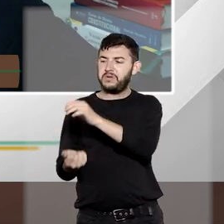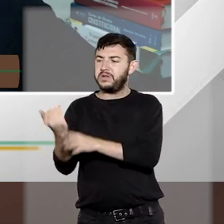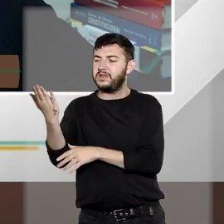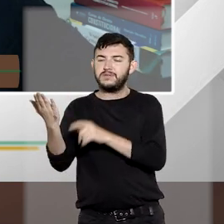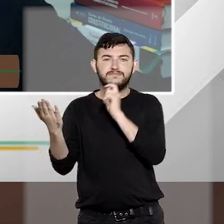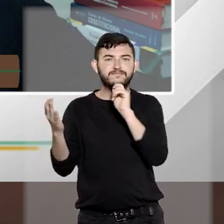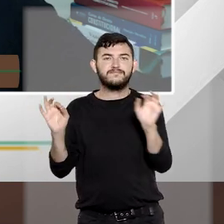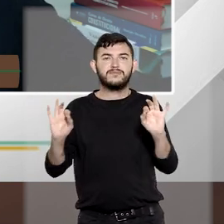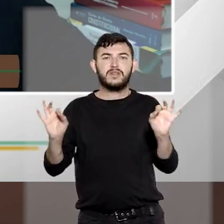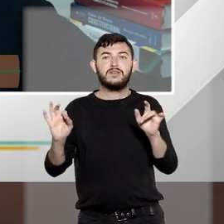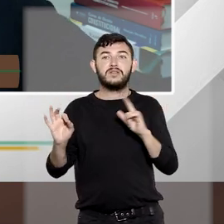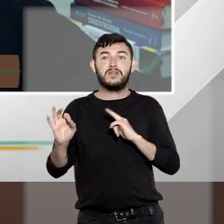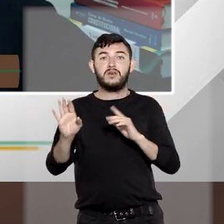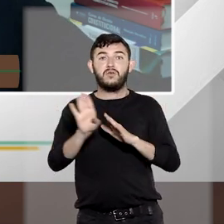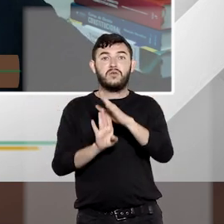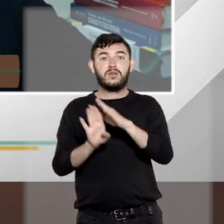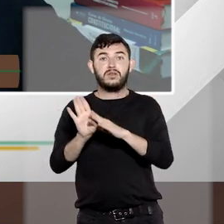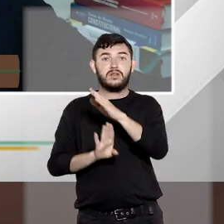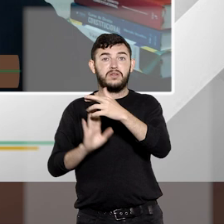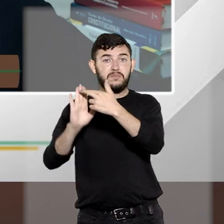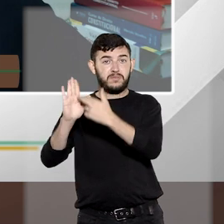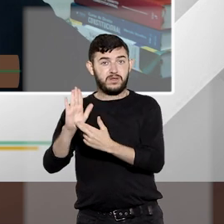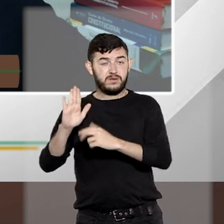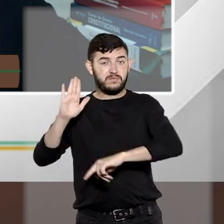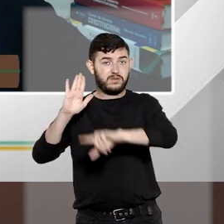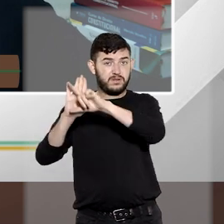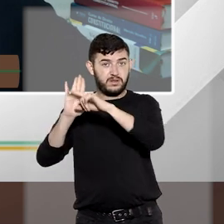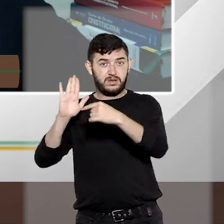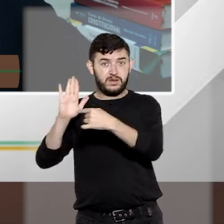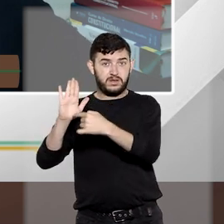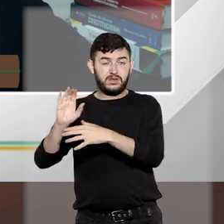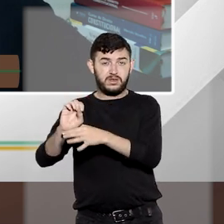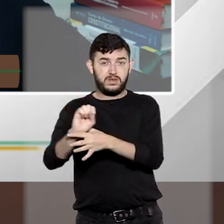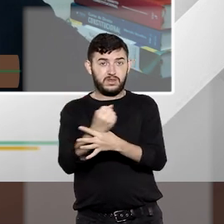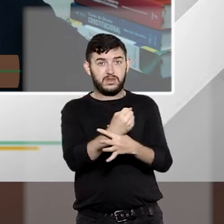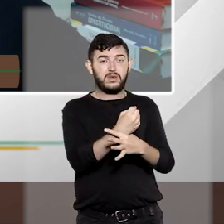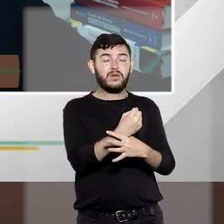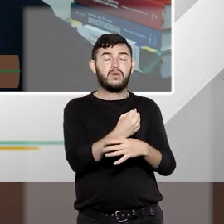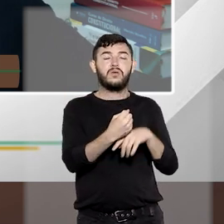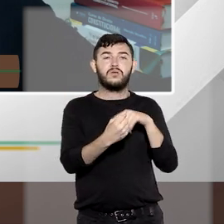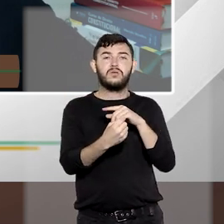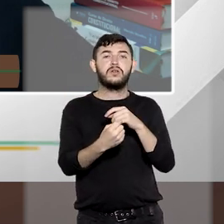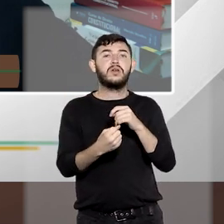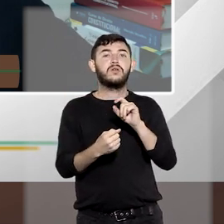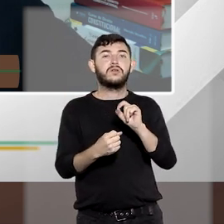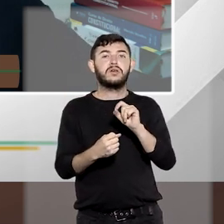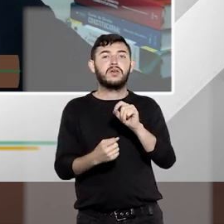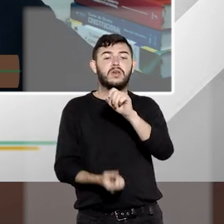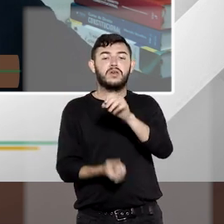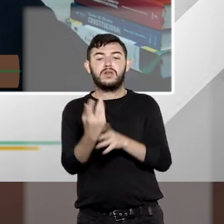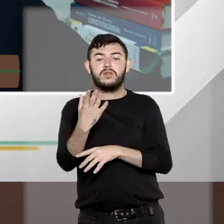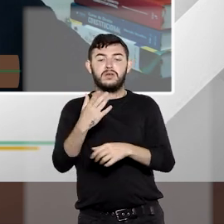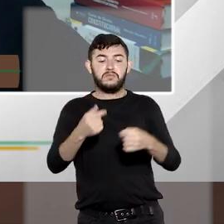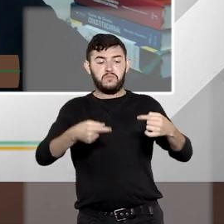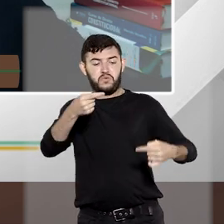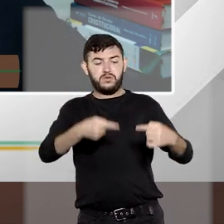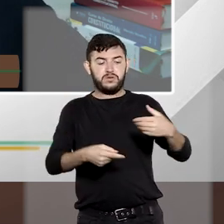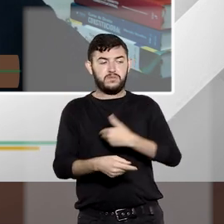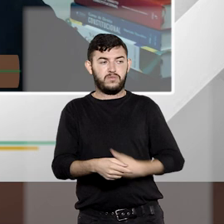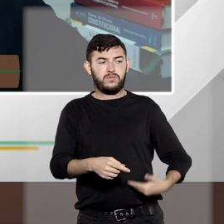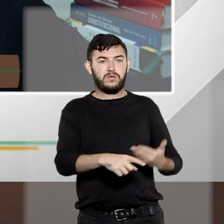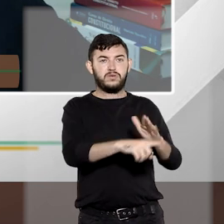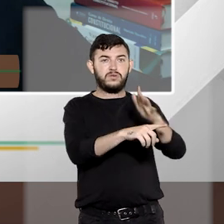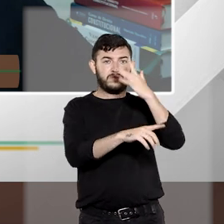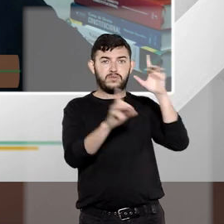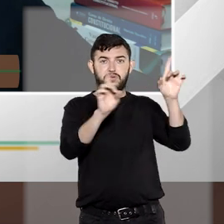temos diretrizes e parâmetros legais de extrema importância, tanto para a construção de políticas públicas, quanto para a